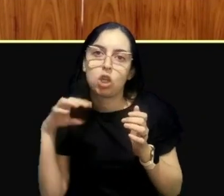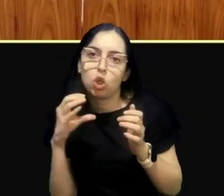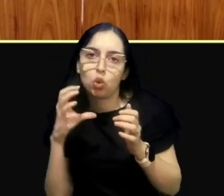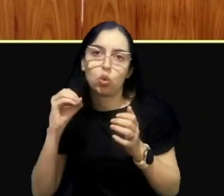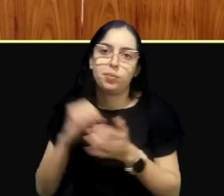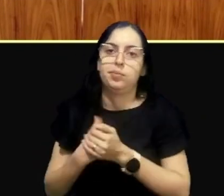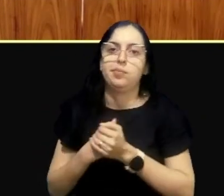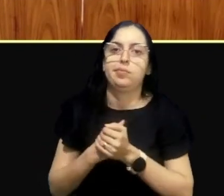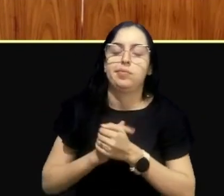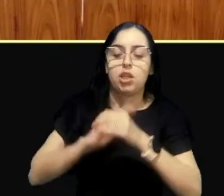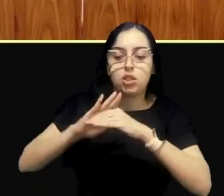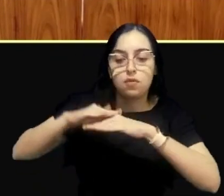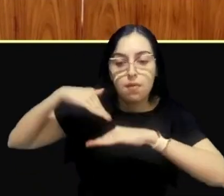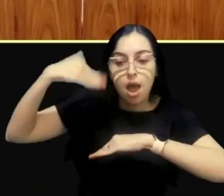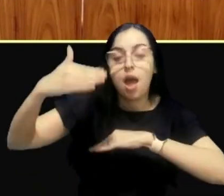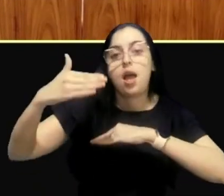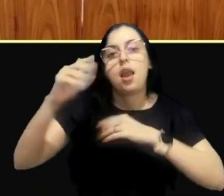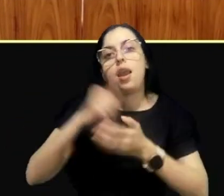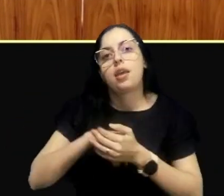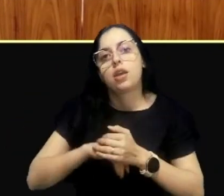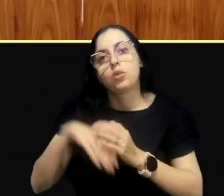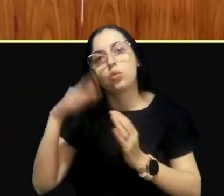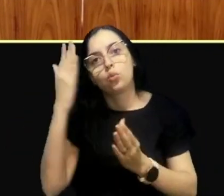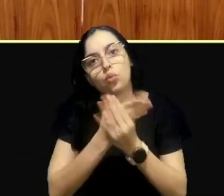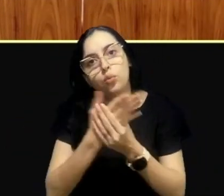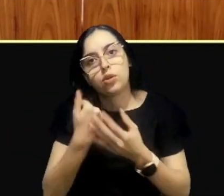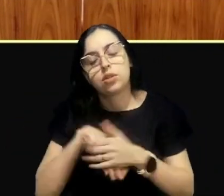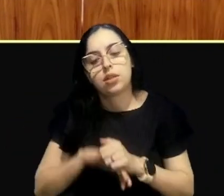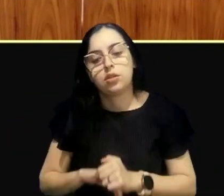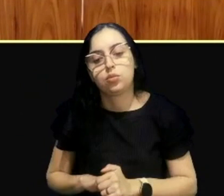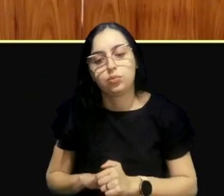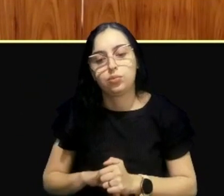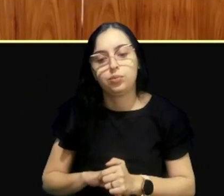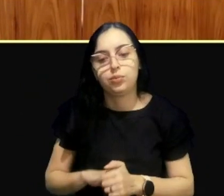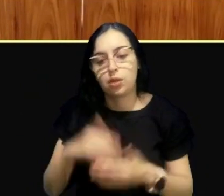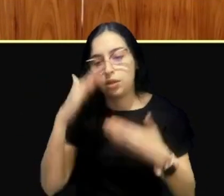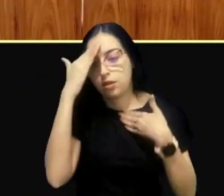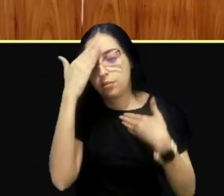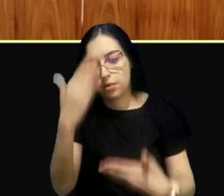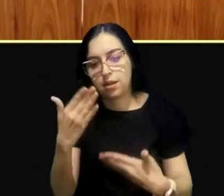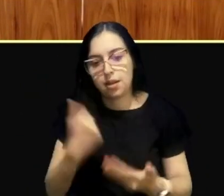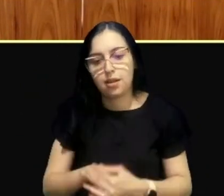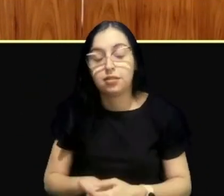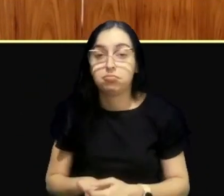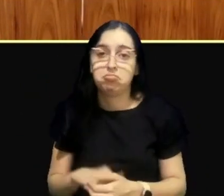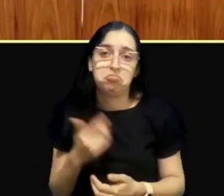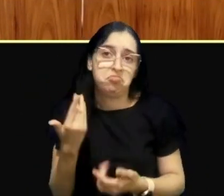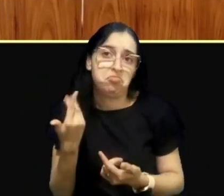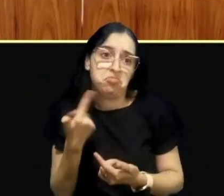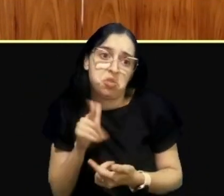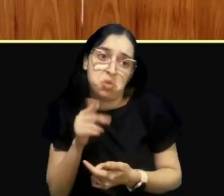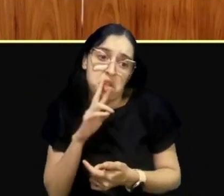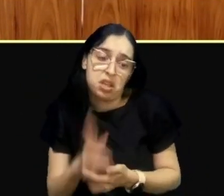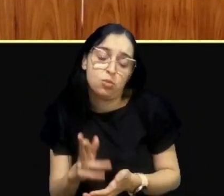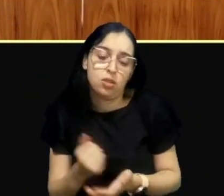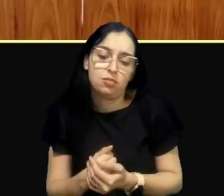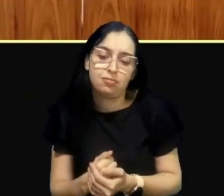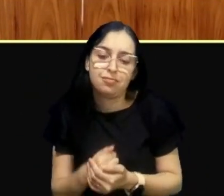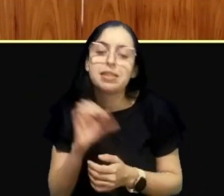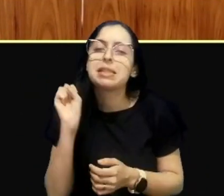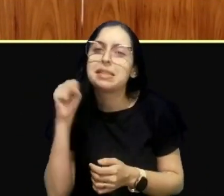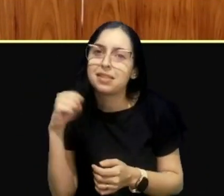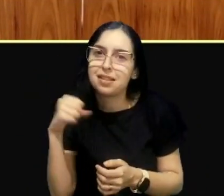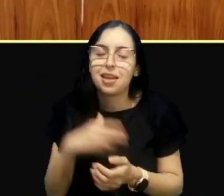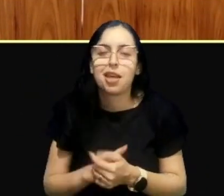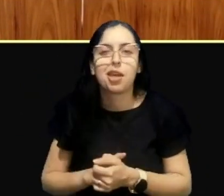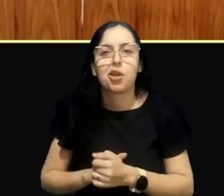está no escopo do laudo. Obrigada, doutor Não sei Davi. se eu respondi. Sim, sim, não, já fiquei